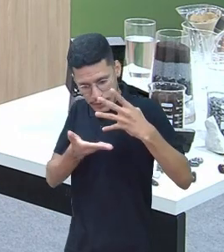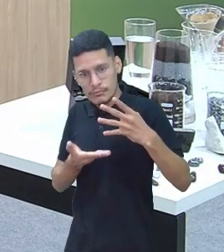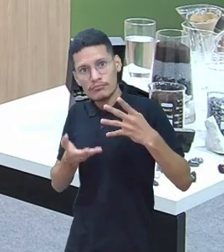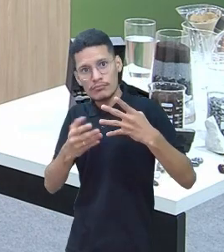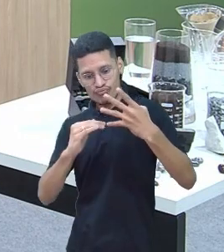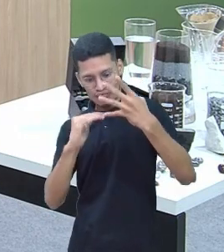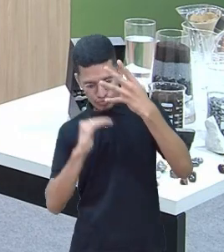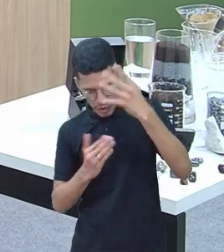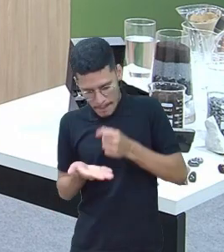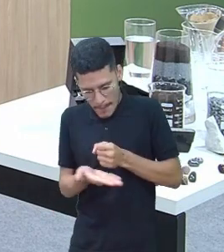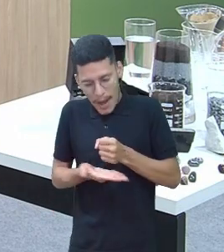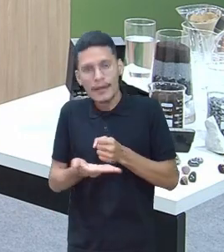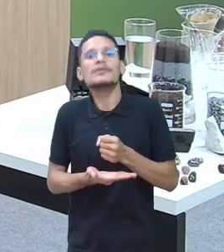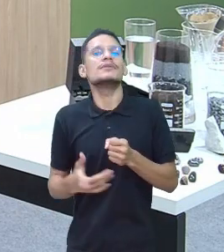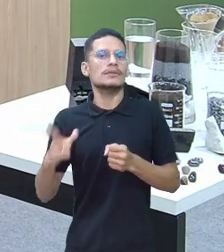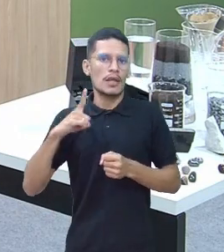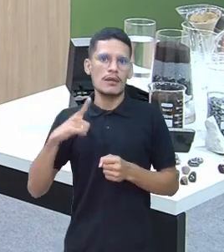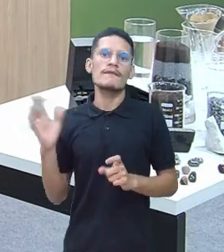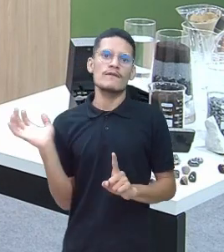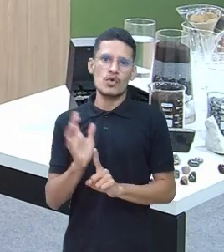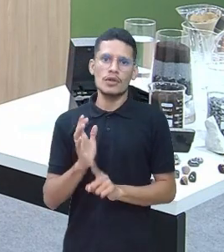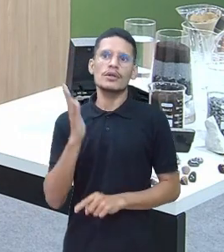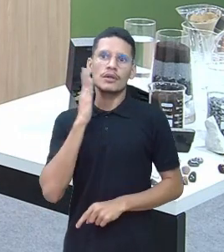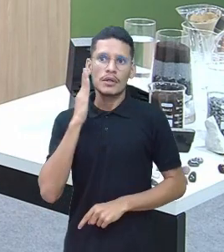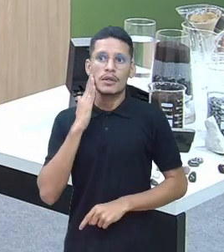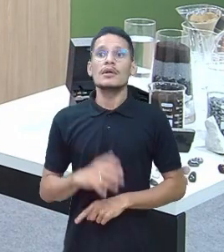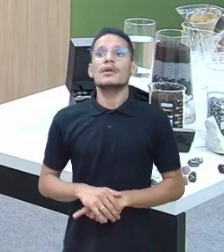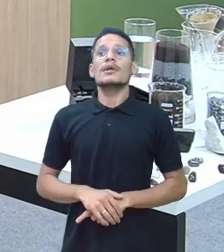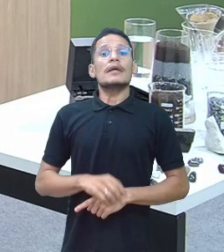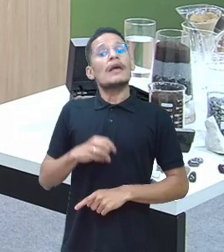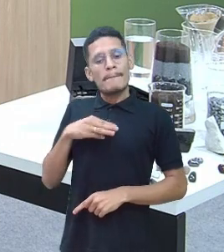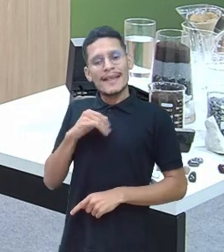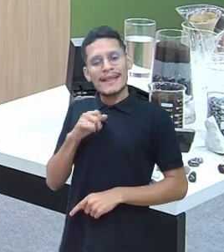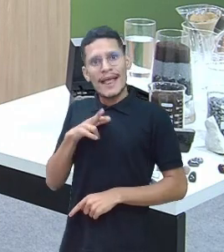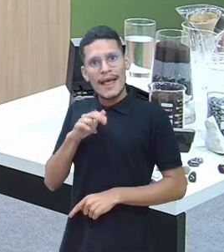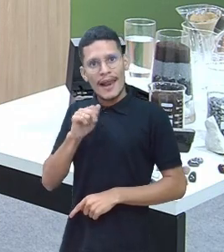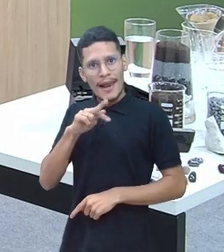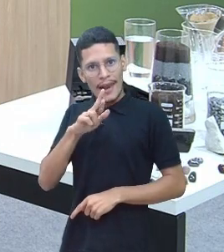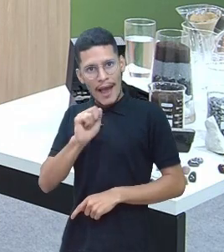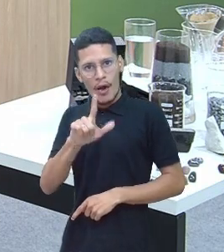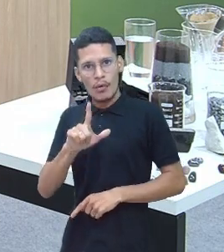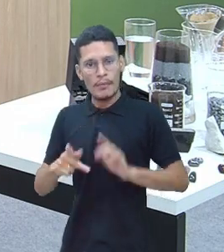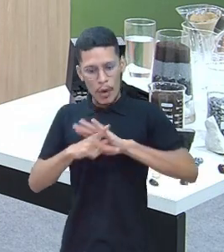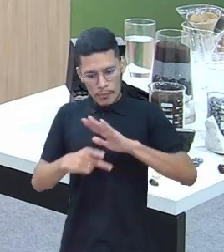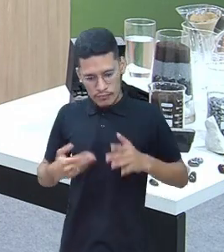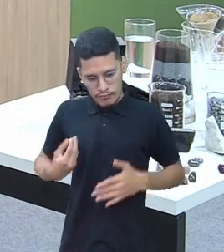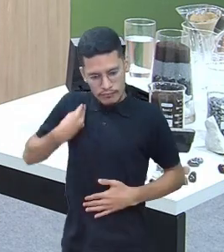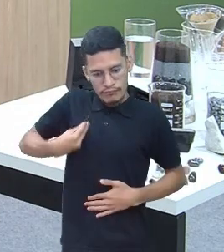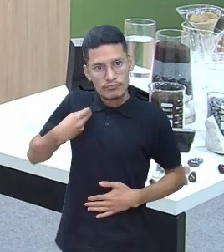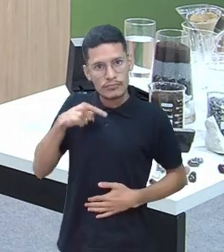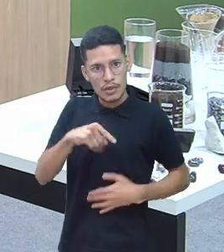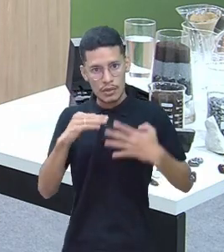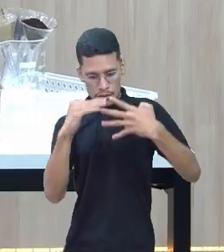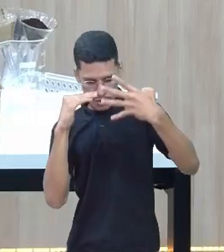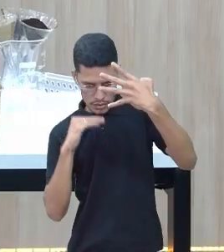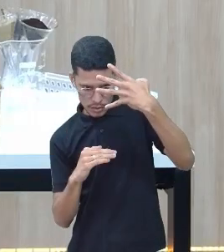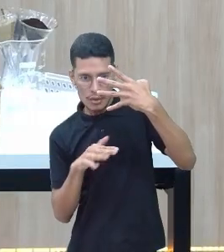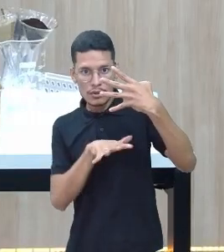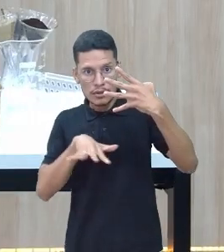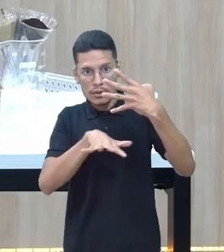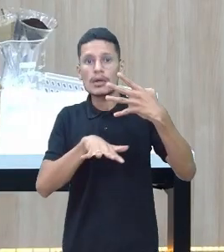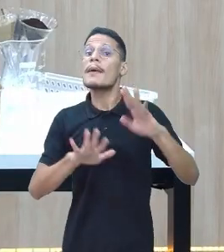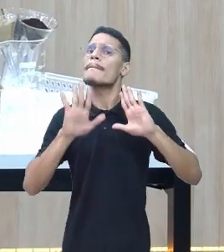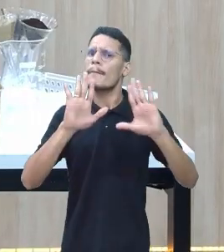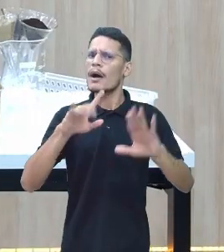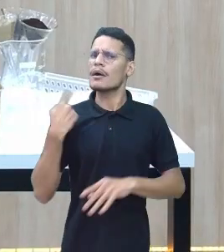Do mineral que aquela rocha que está presente ali, não é isso? Sim, mas a gente sabe,